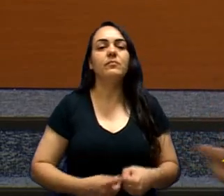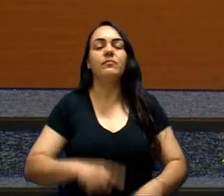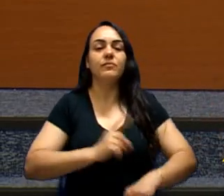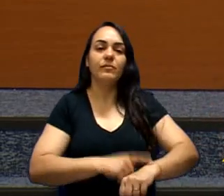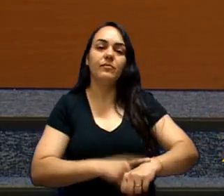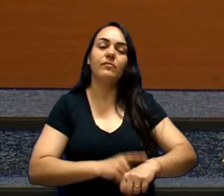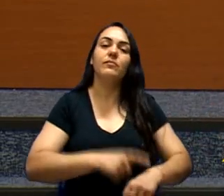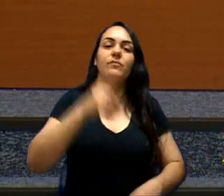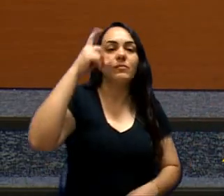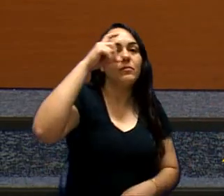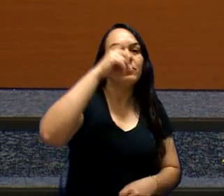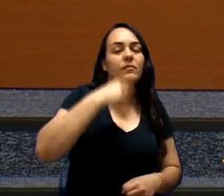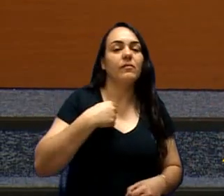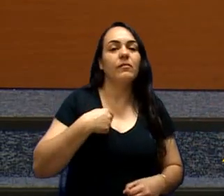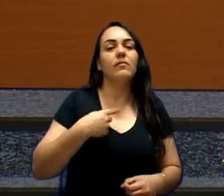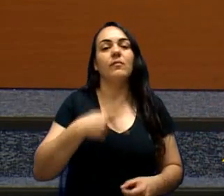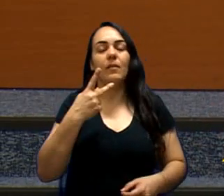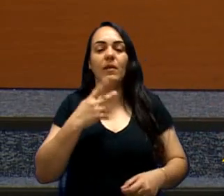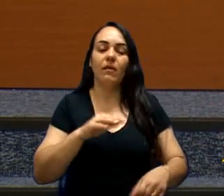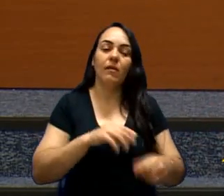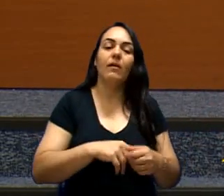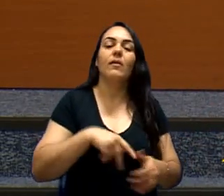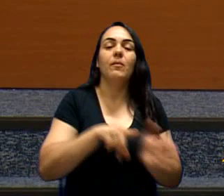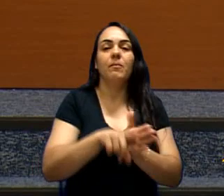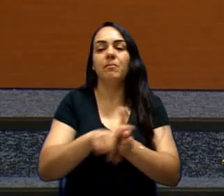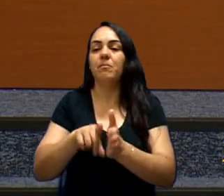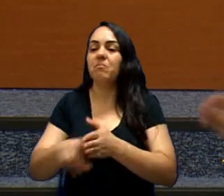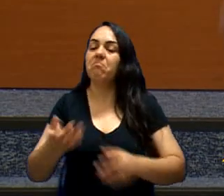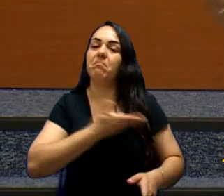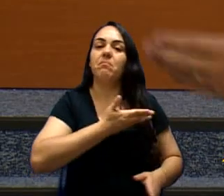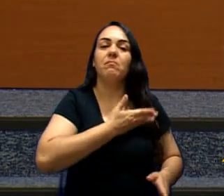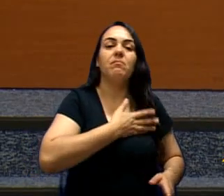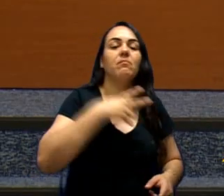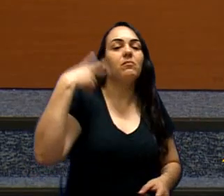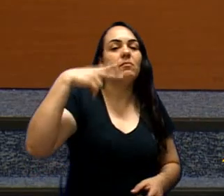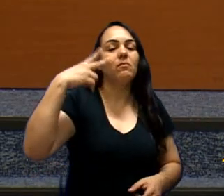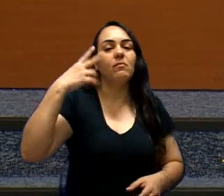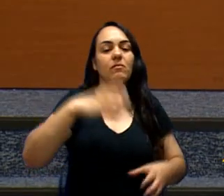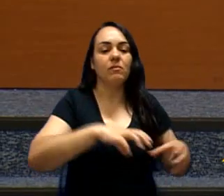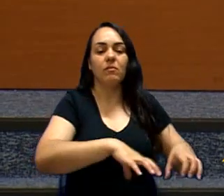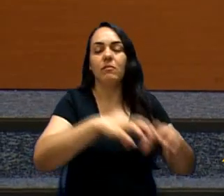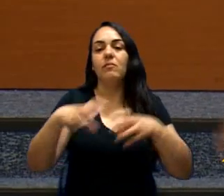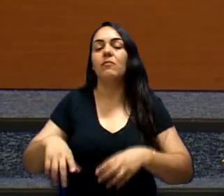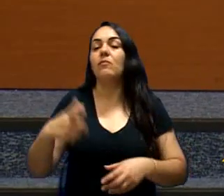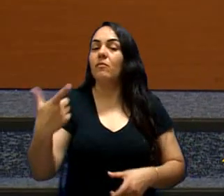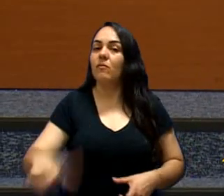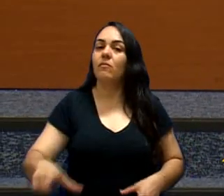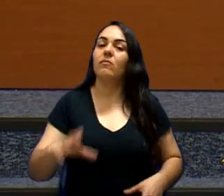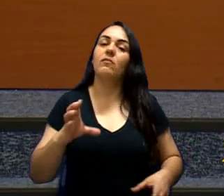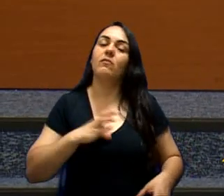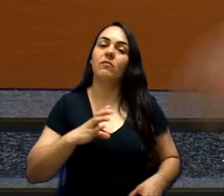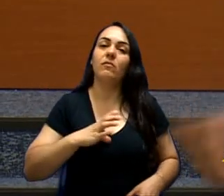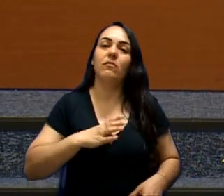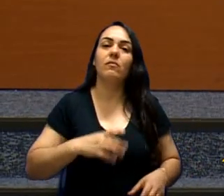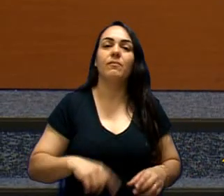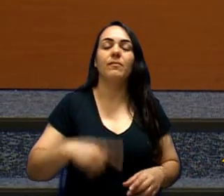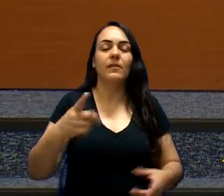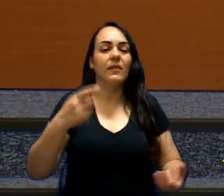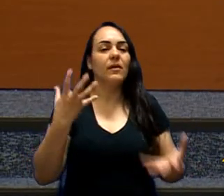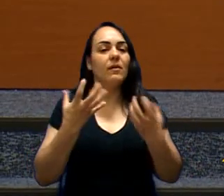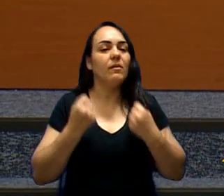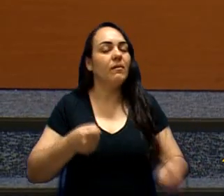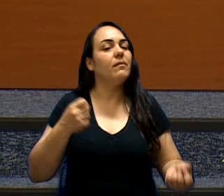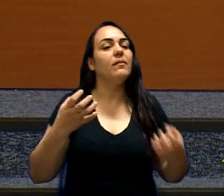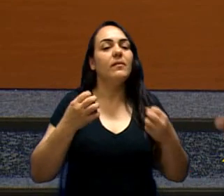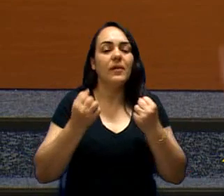tornar difícil. E eu fiz umas consultas com amigos que são vereadores em outras cidades e que as sessões são às noites. E eles estão brigando para vir